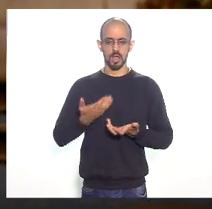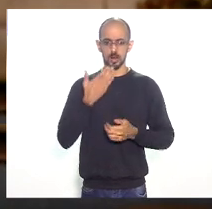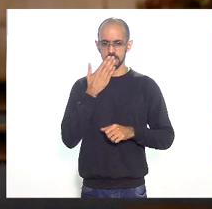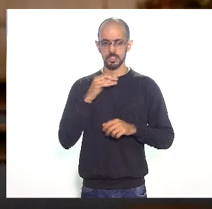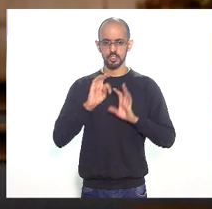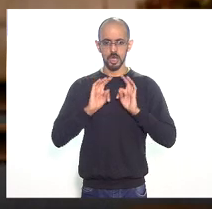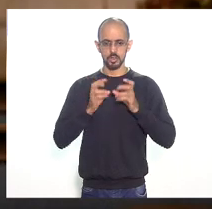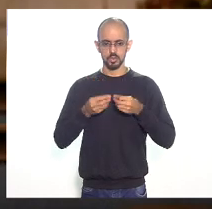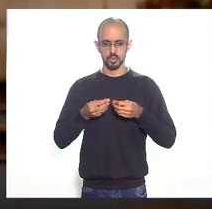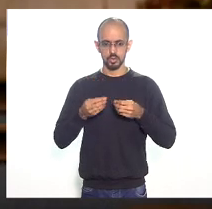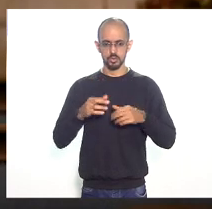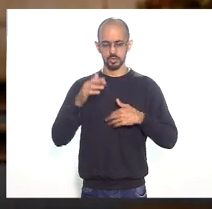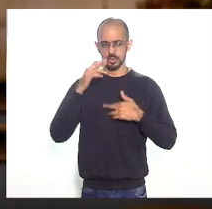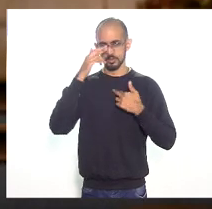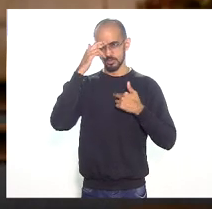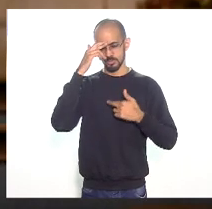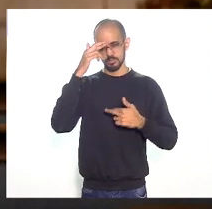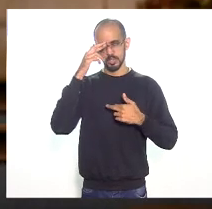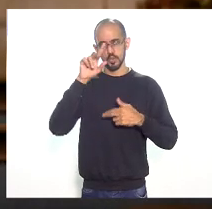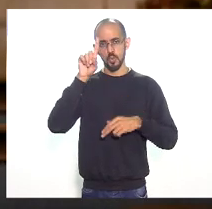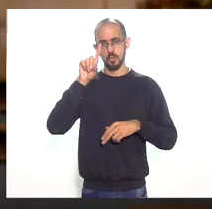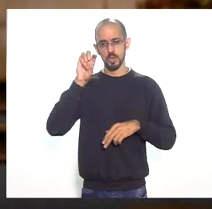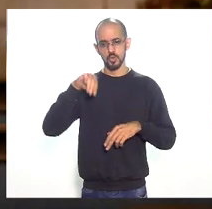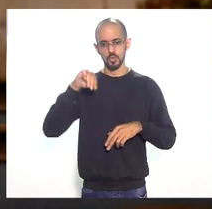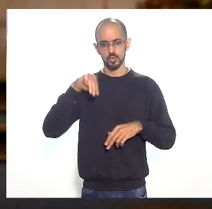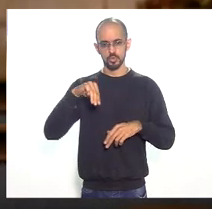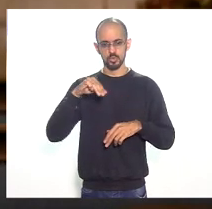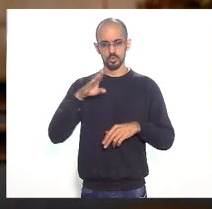pudesse respeitar um minuto de silêncio